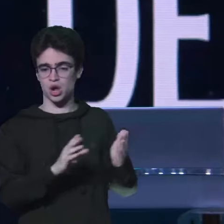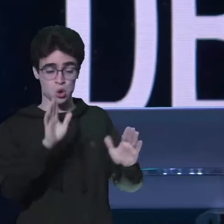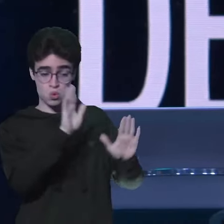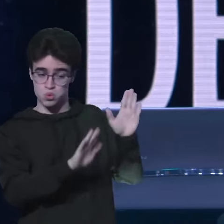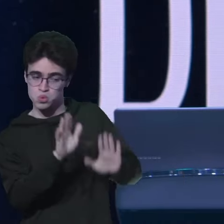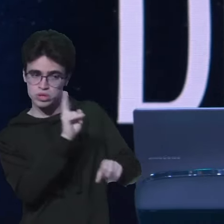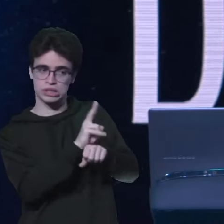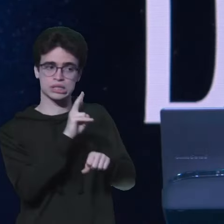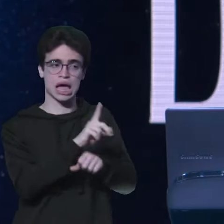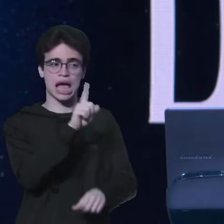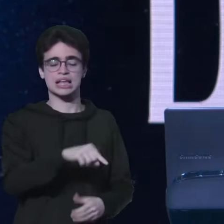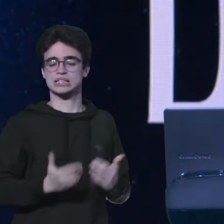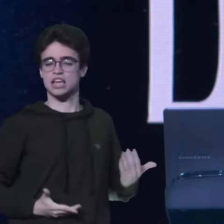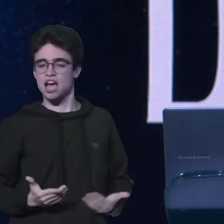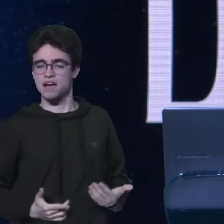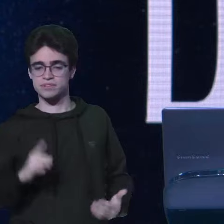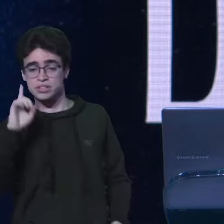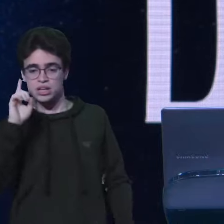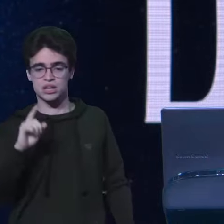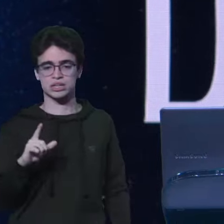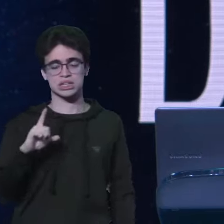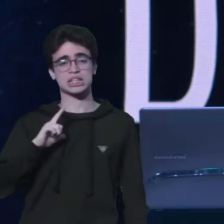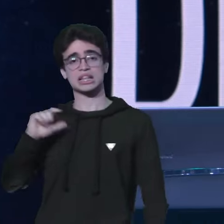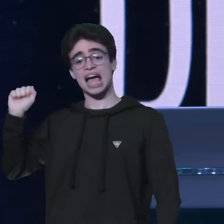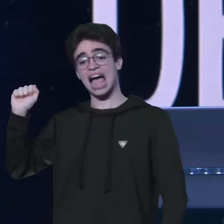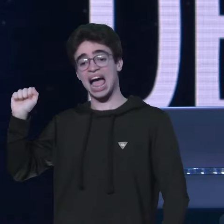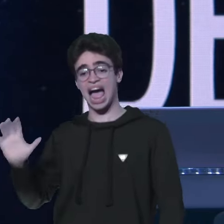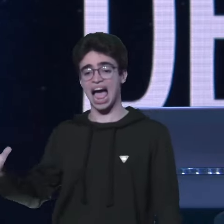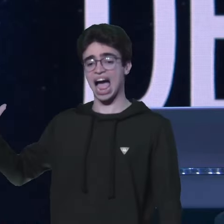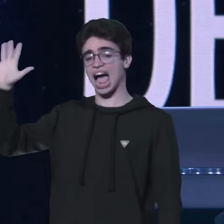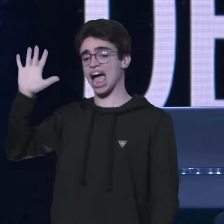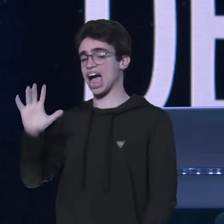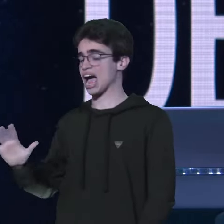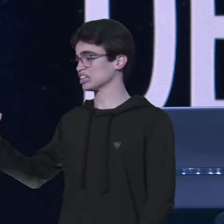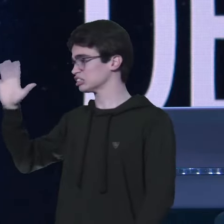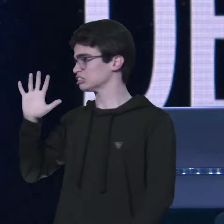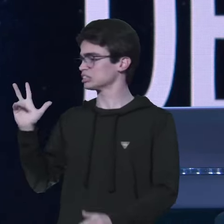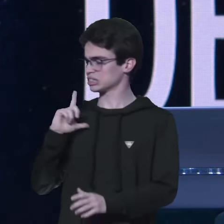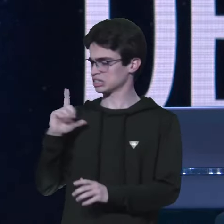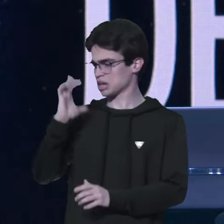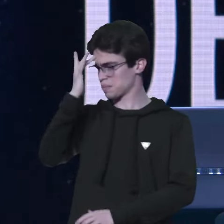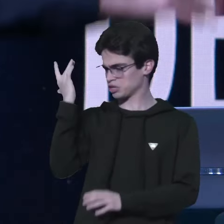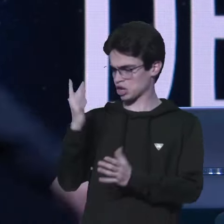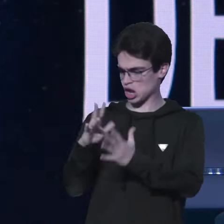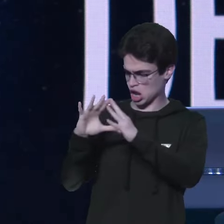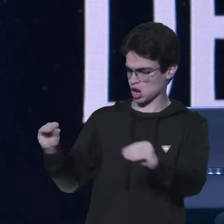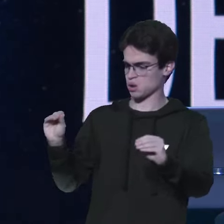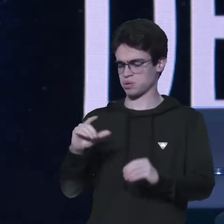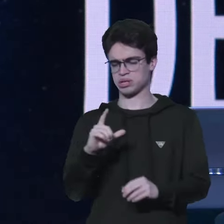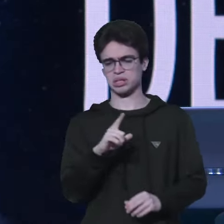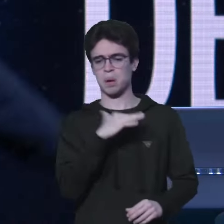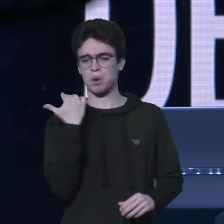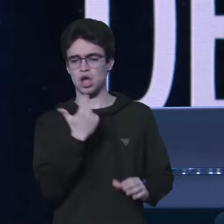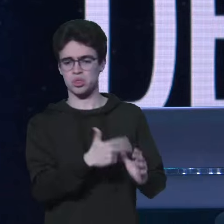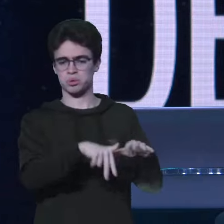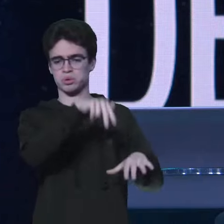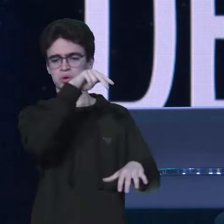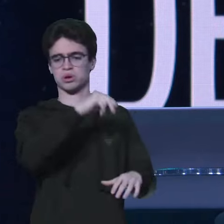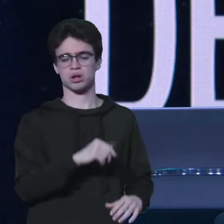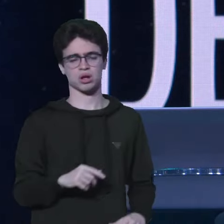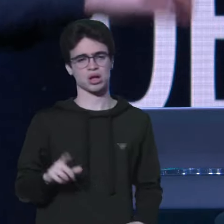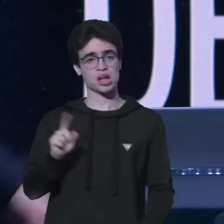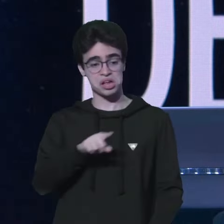Deus chegaram. Ó, eles estão na Ásia inteira curando pessoas, ressuscitando mortos. Os homens de